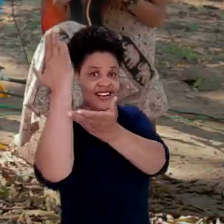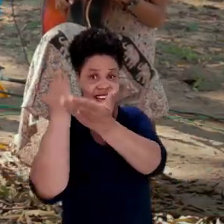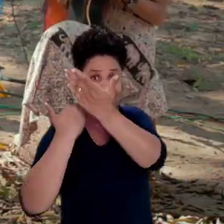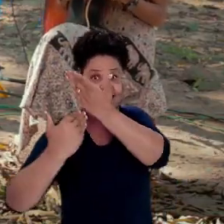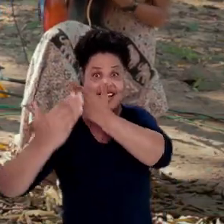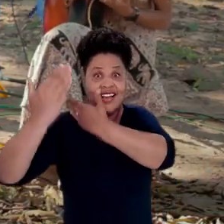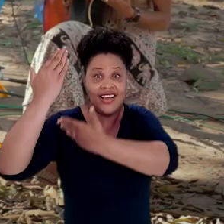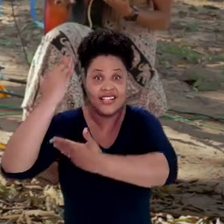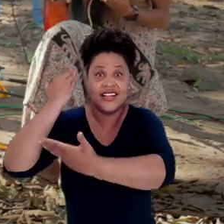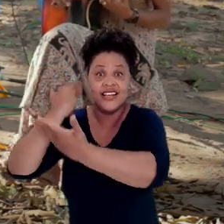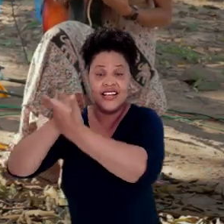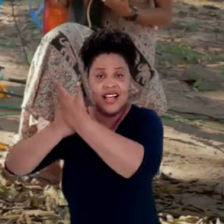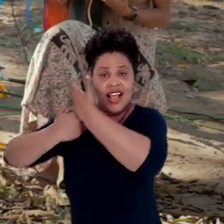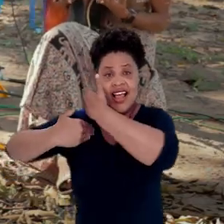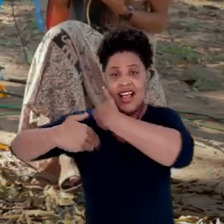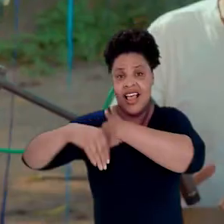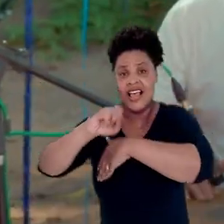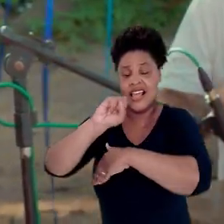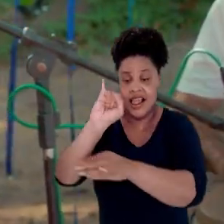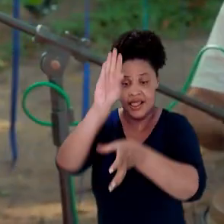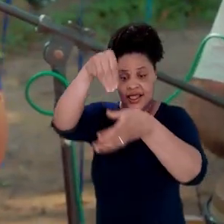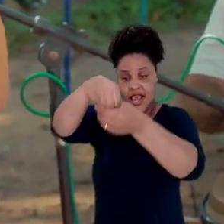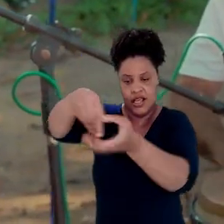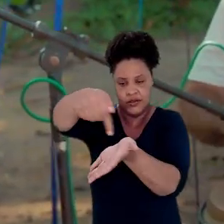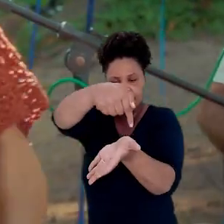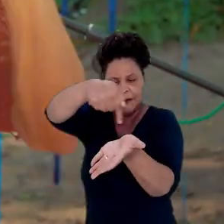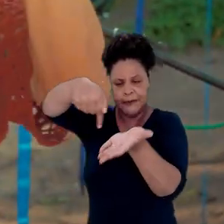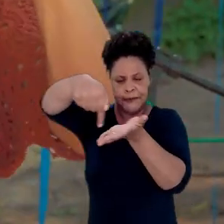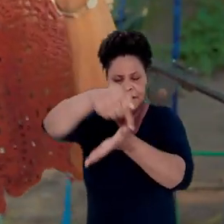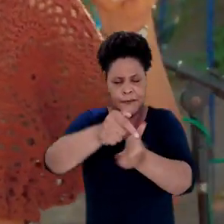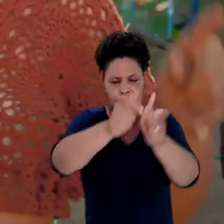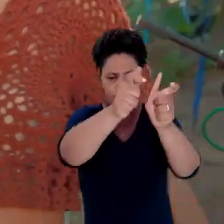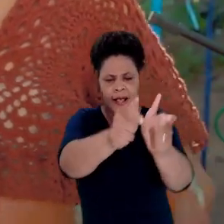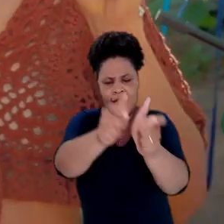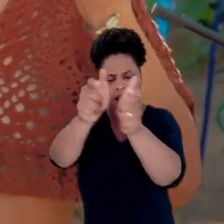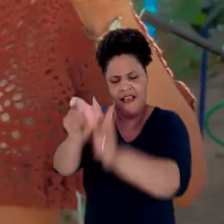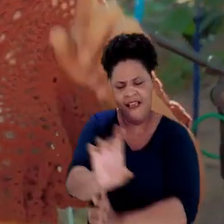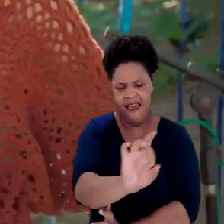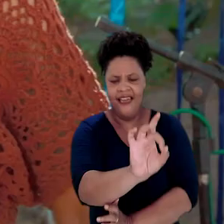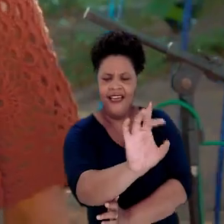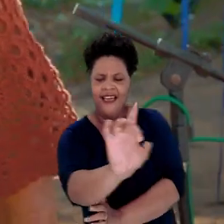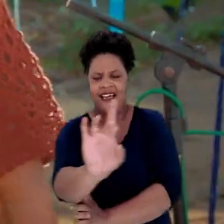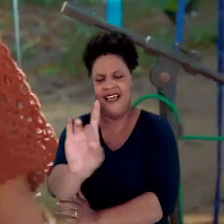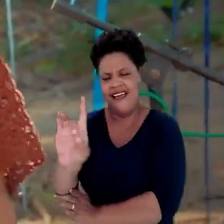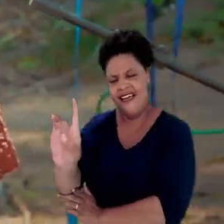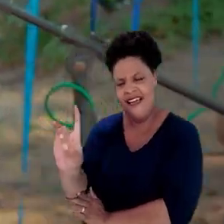no tempo da escravidão. Só existia nos quilombos, na cabeça dos